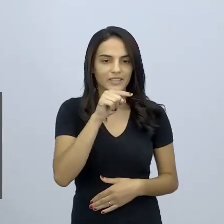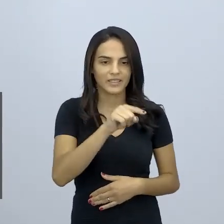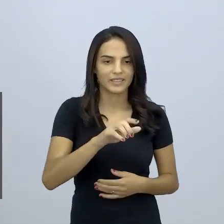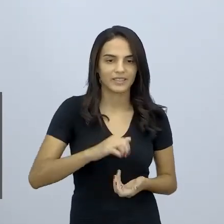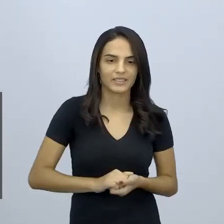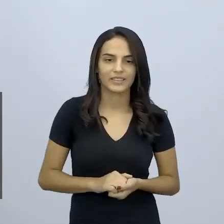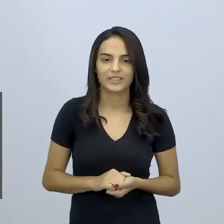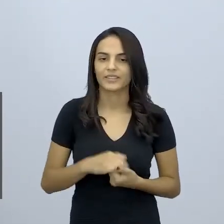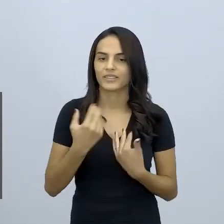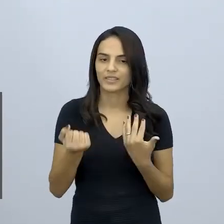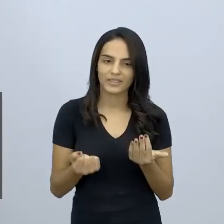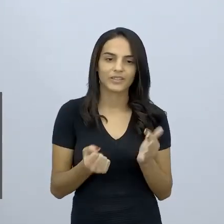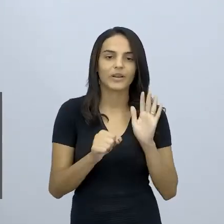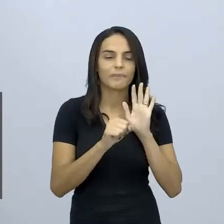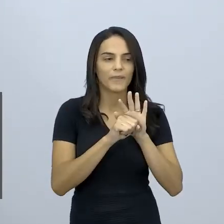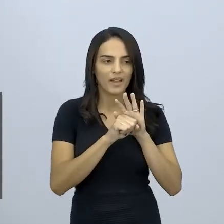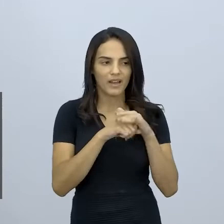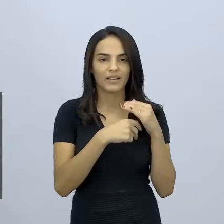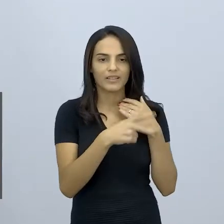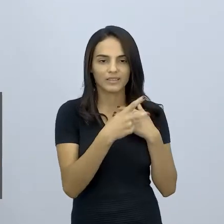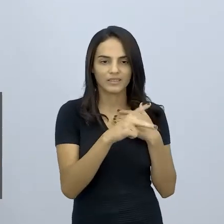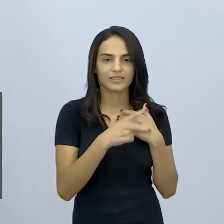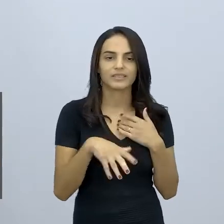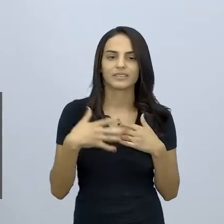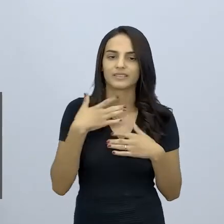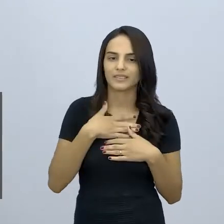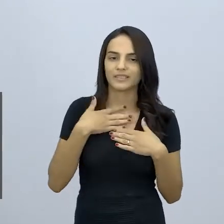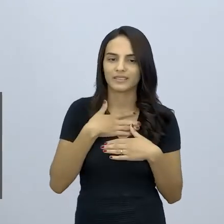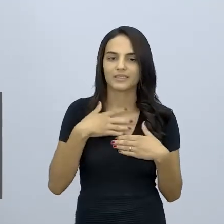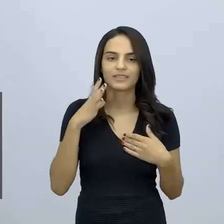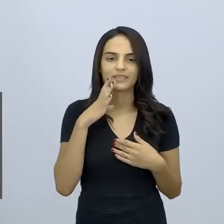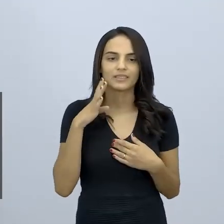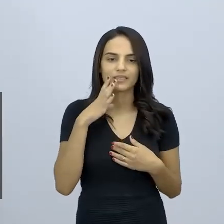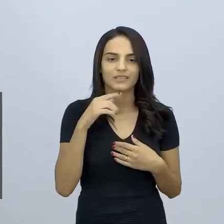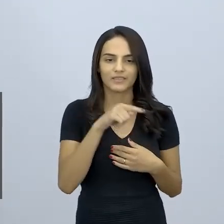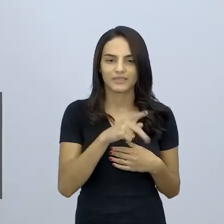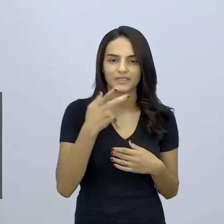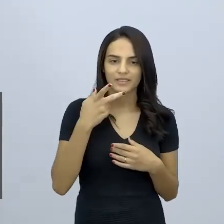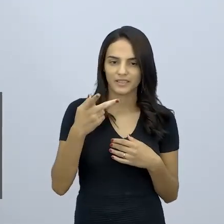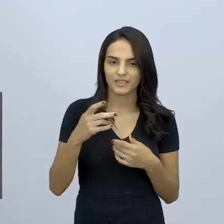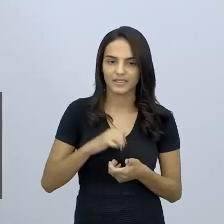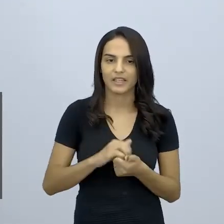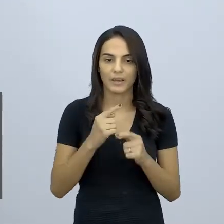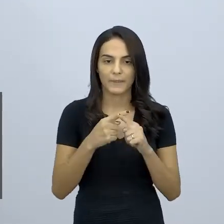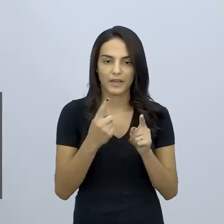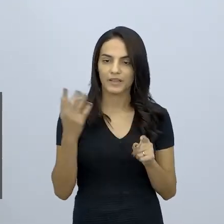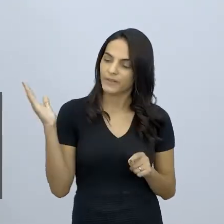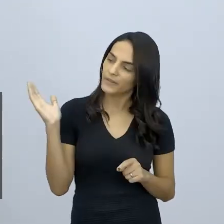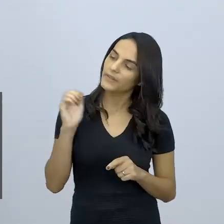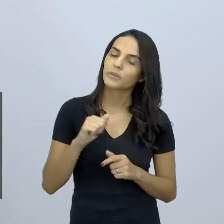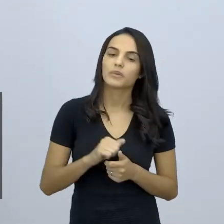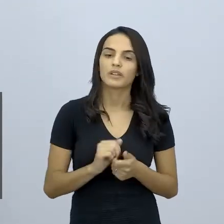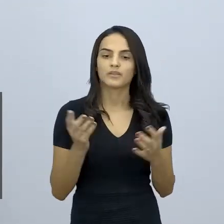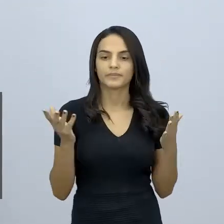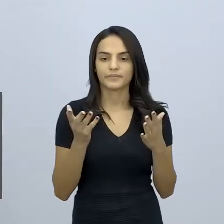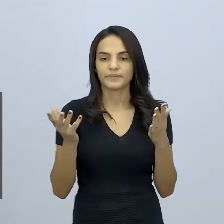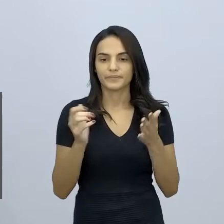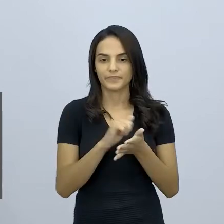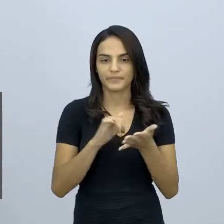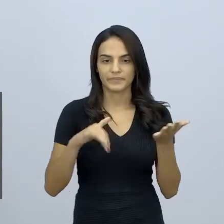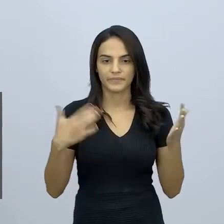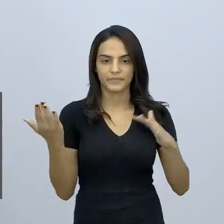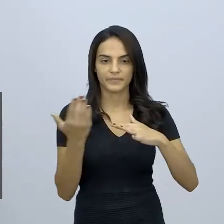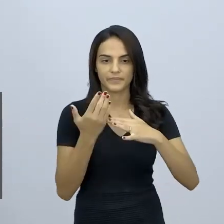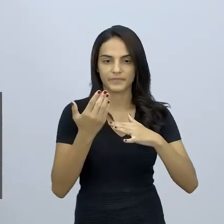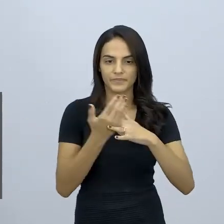sua marca lembrar, né, do meio. É muito bacana você falando. Mas vamos lá. Essa é a nossa atividade integrada